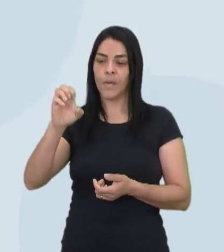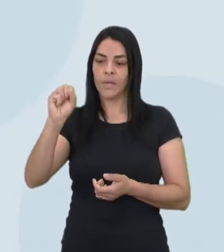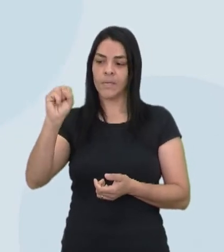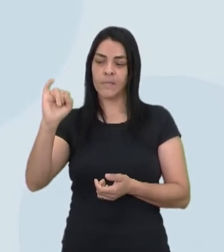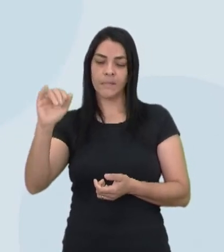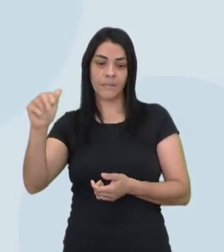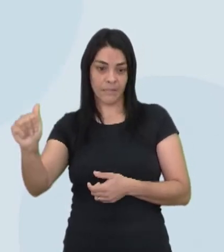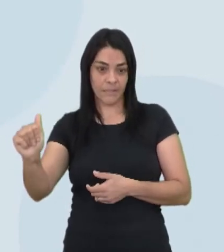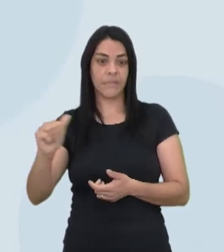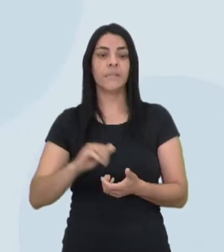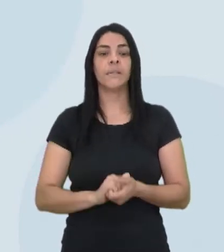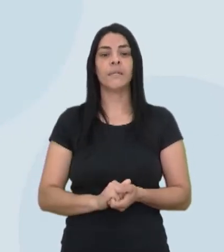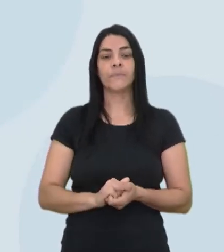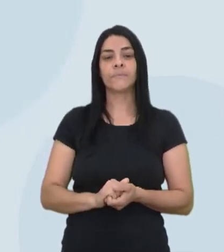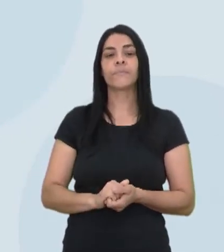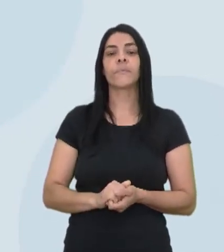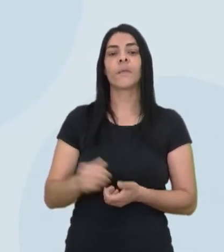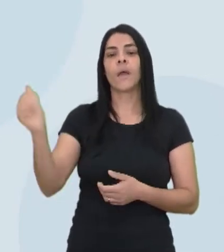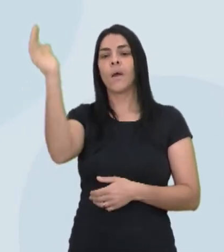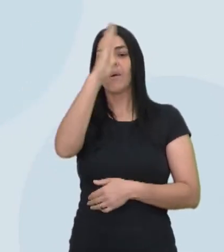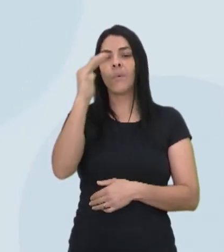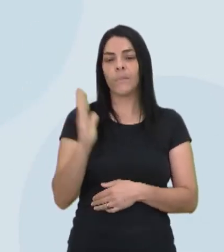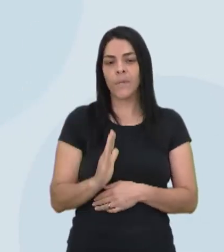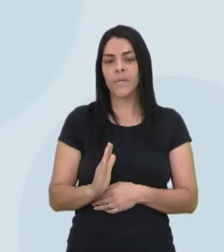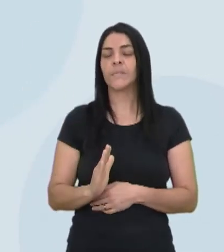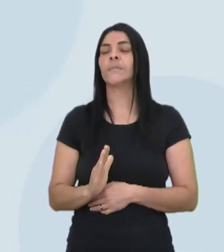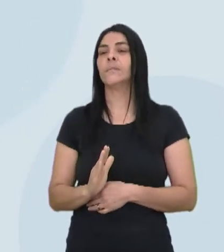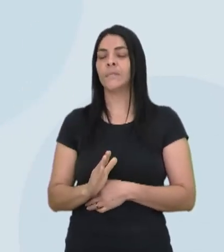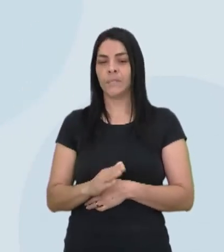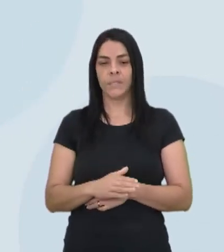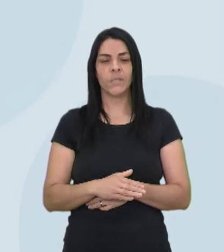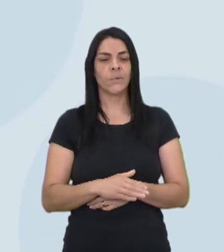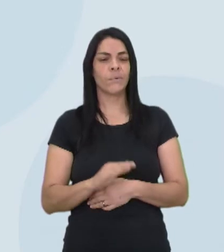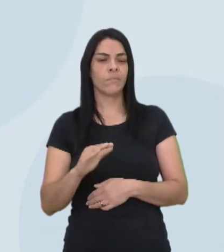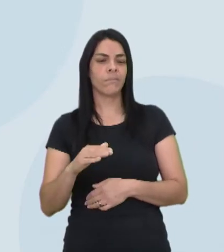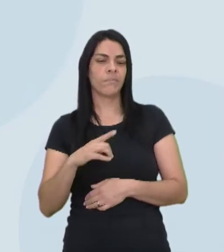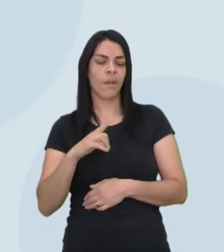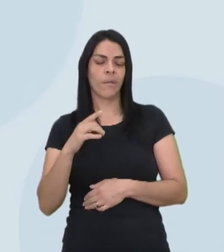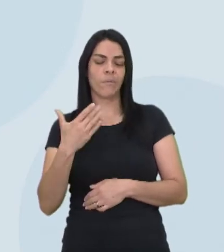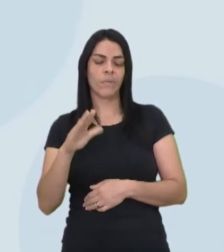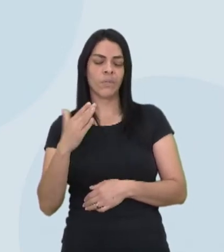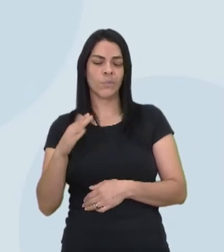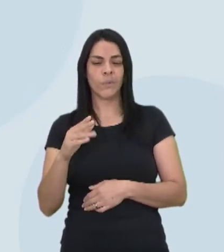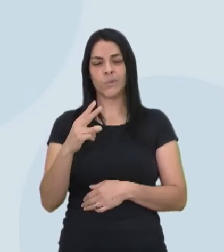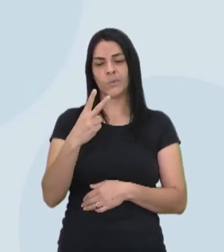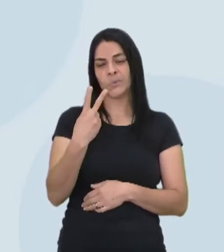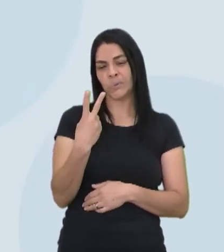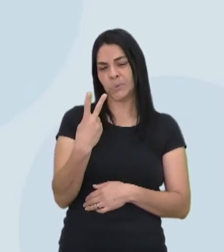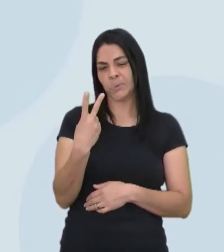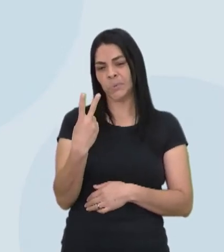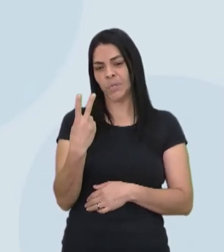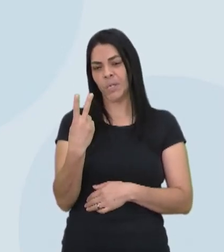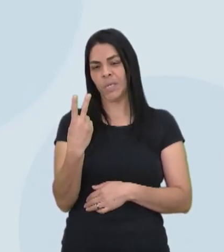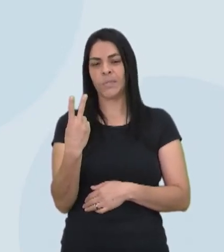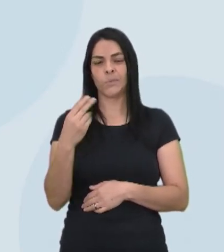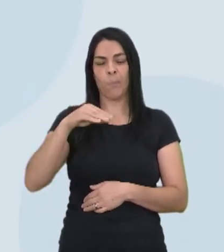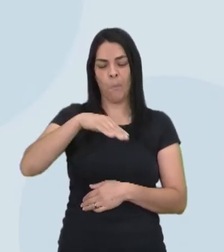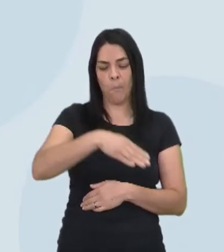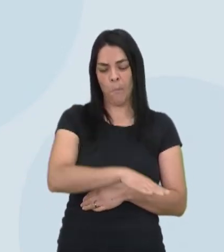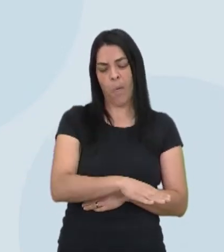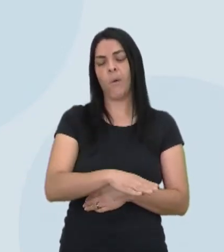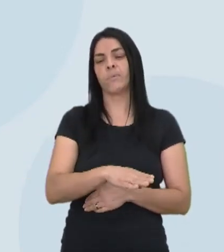o Brasil, que está tudo aí naquele patamar de 200 e poucos milhões aí de habitantes,